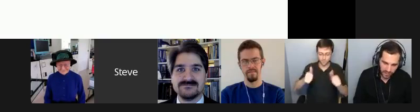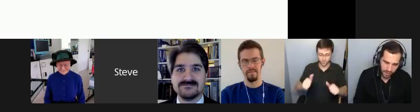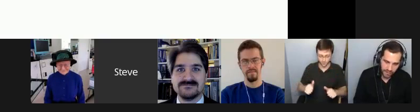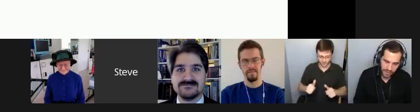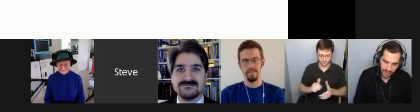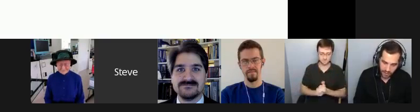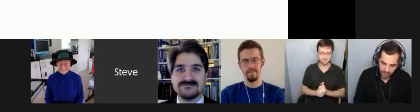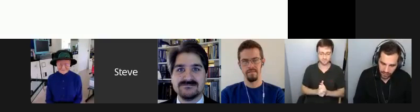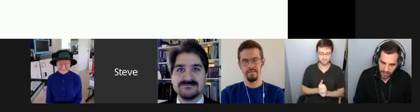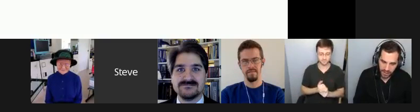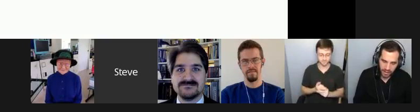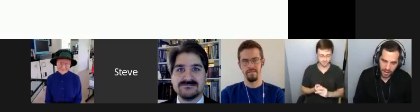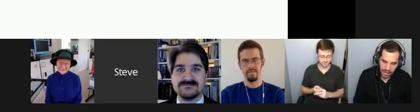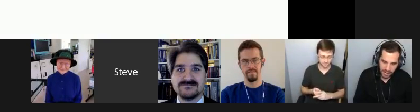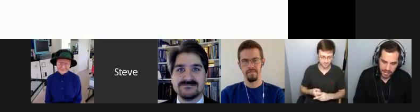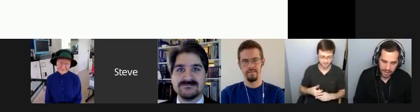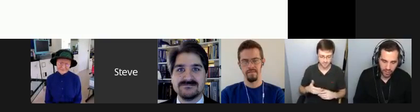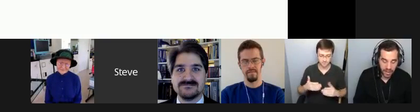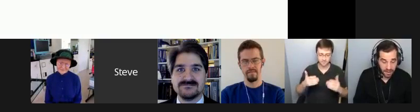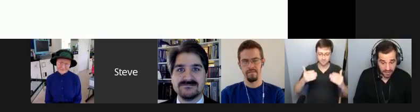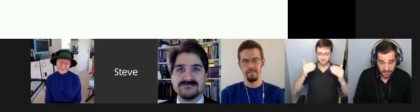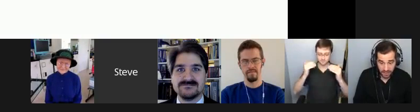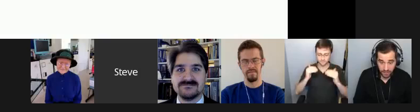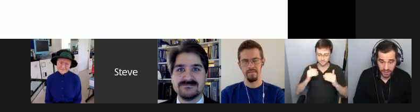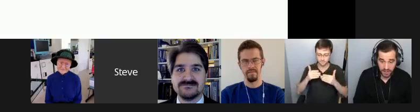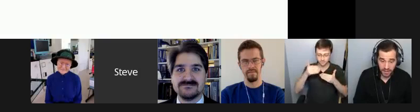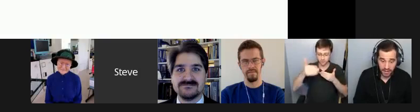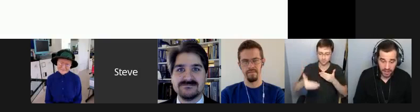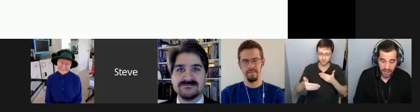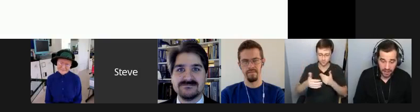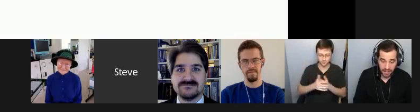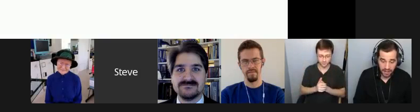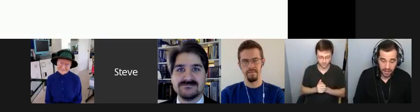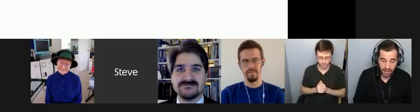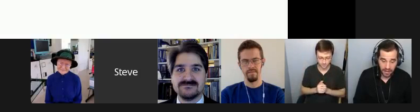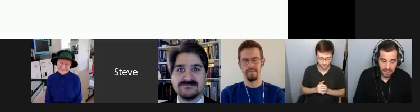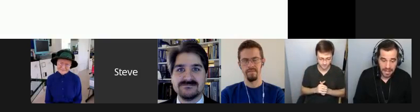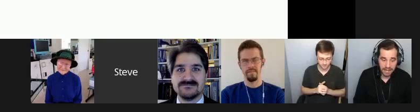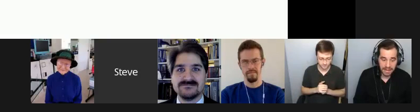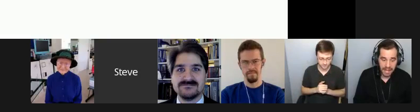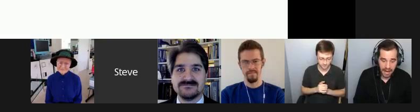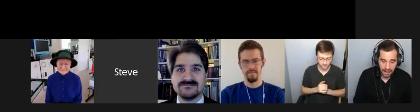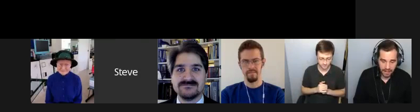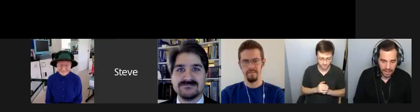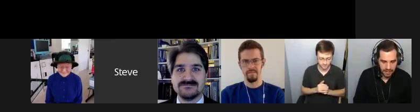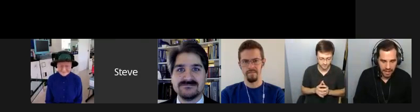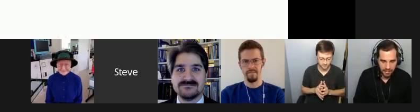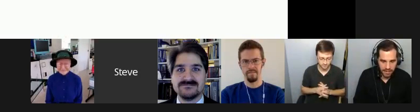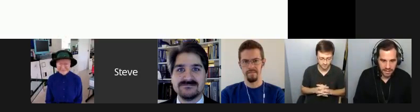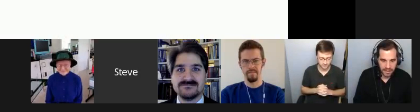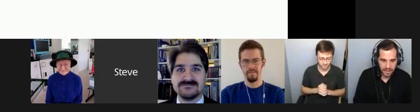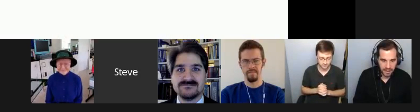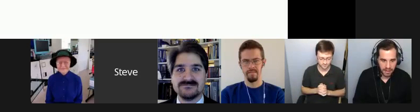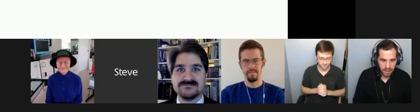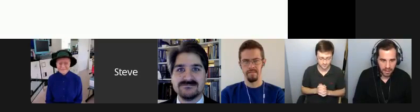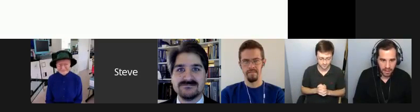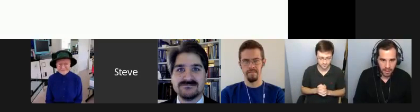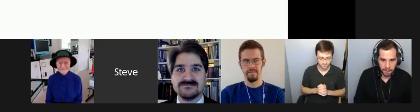nós tivemos então ali o tamanho e forma, né? Next slide,